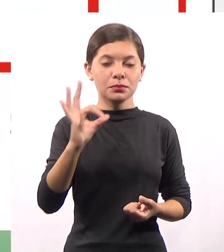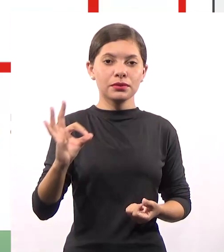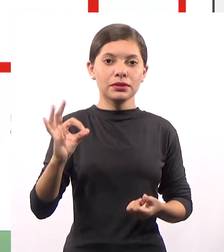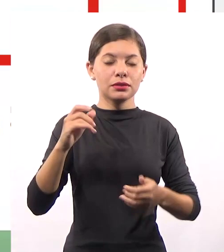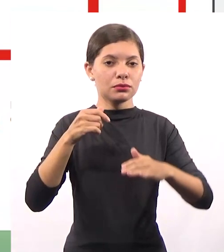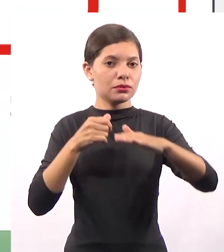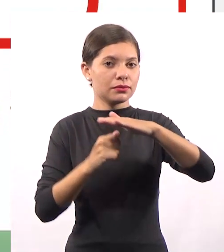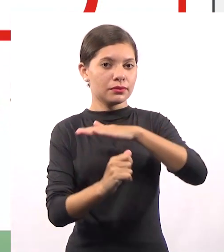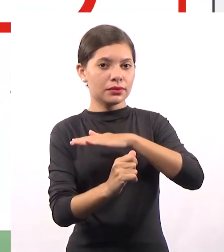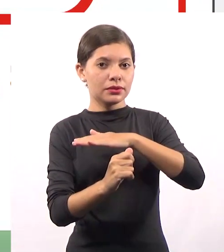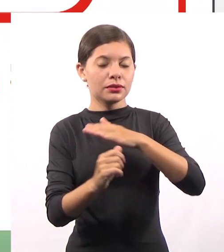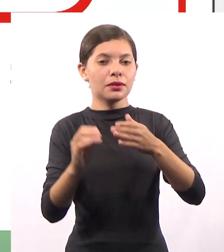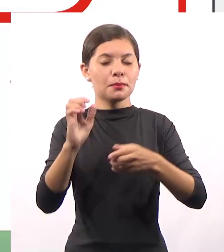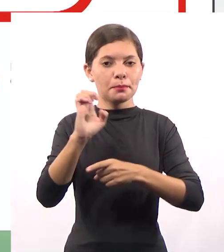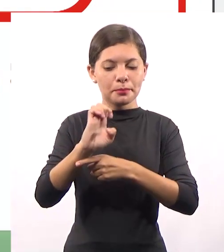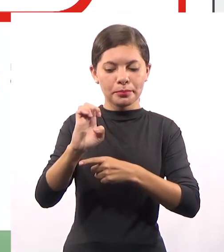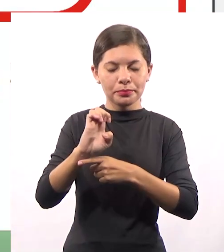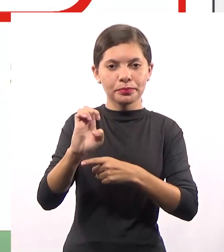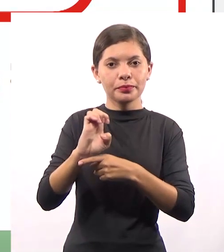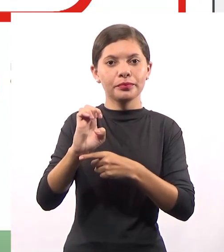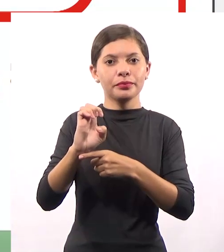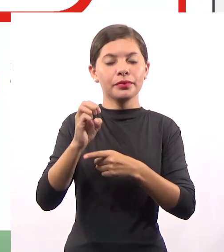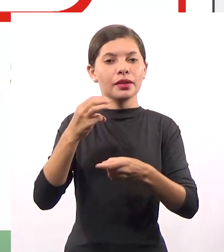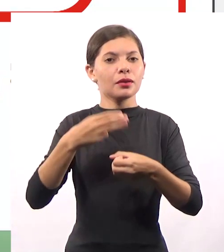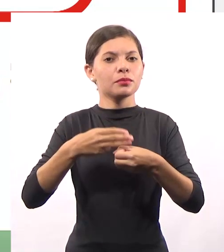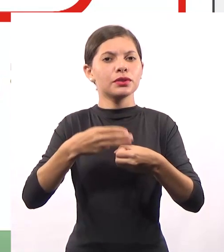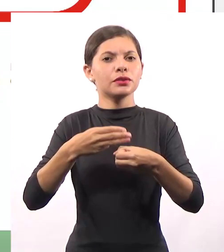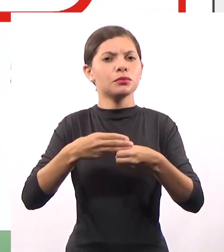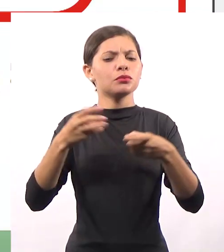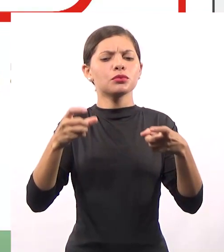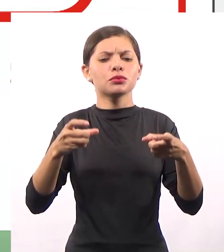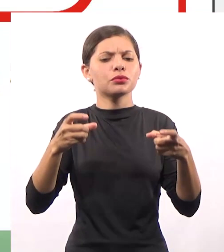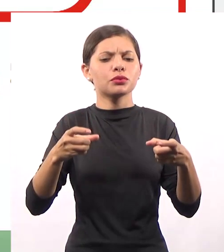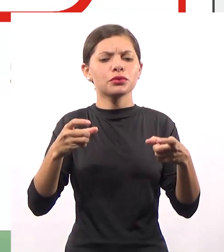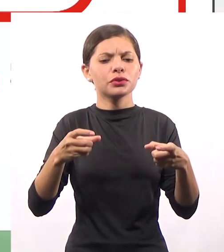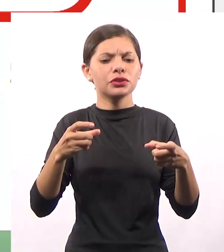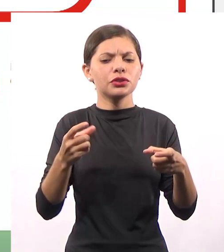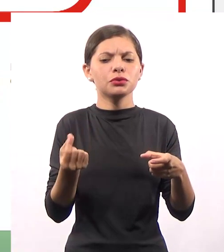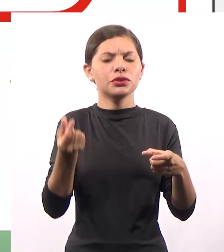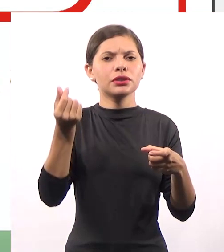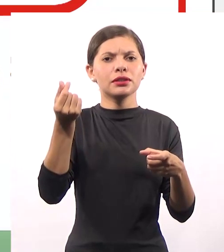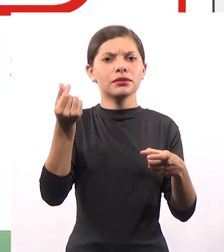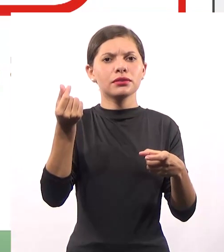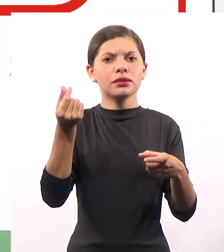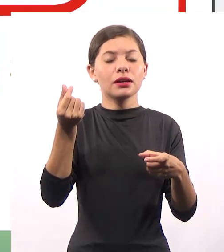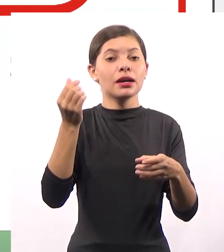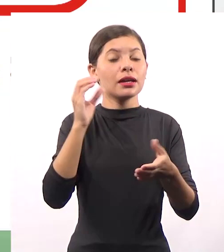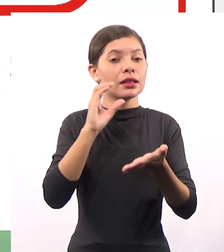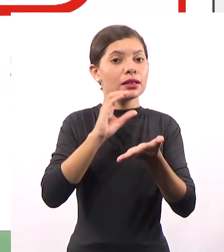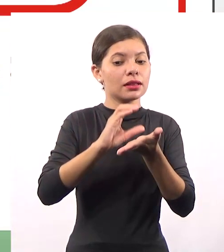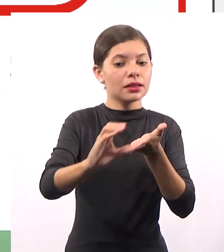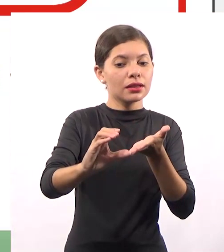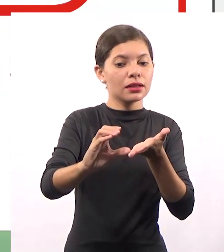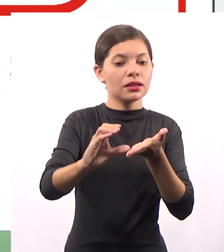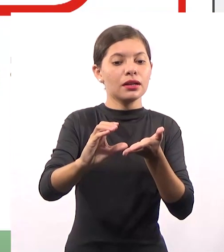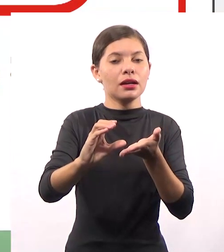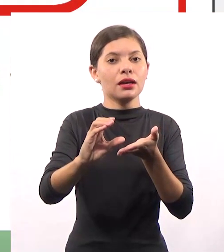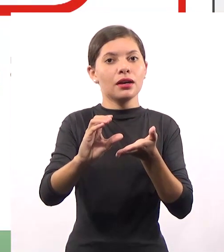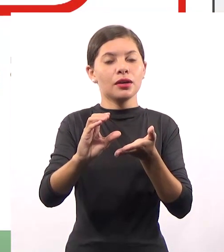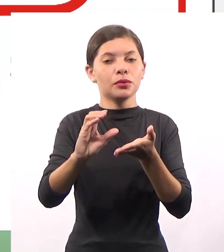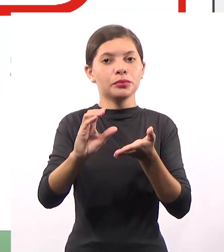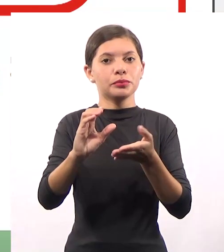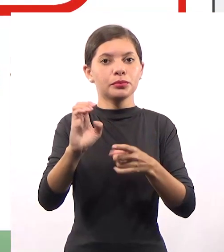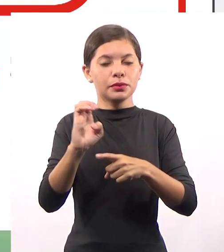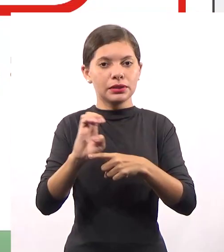10% do que é investido por estados e municípios. Da onde vêm esses recursos? Esses recursos são destinados